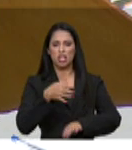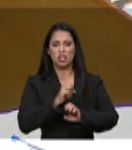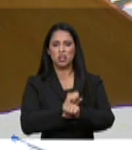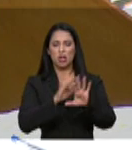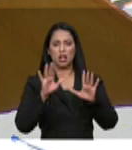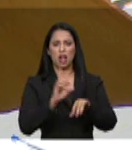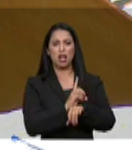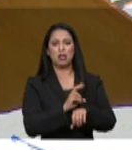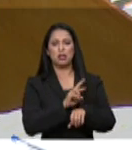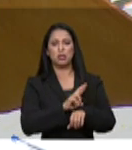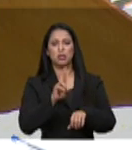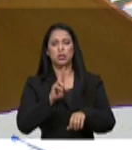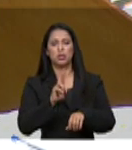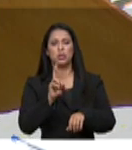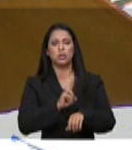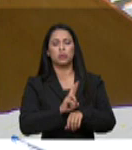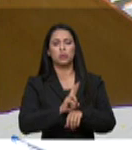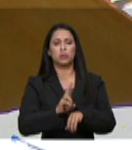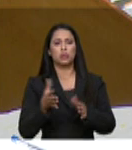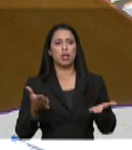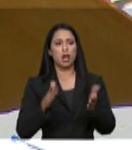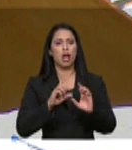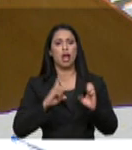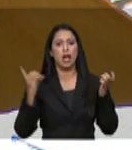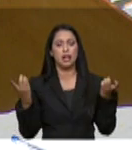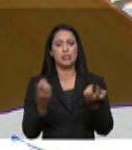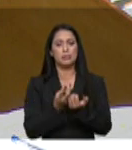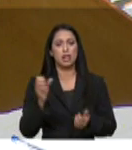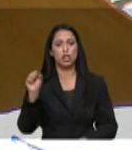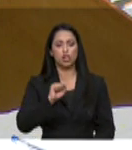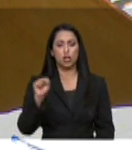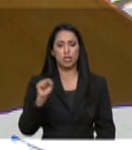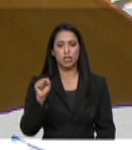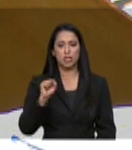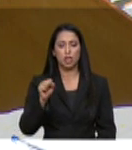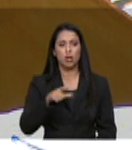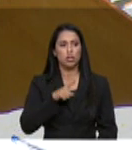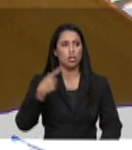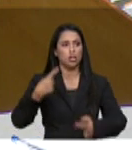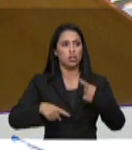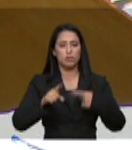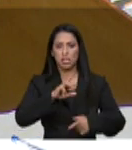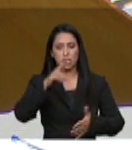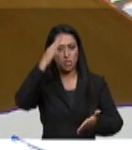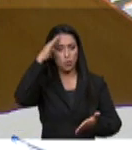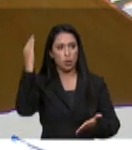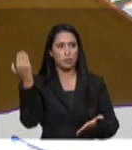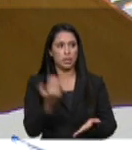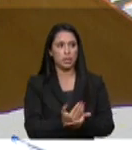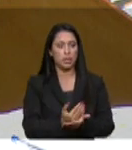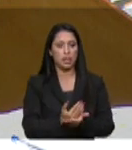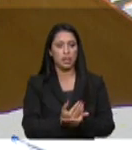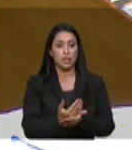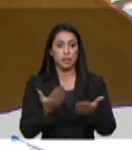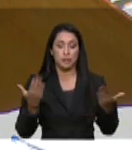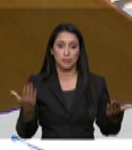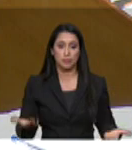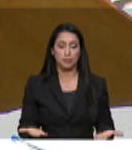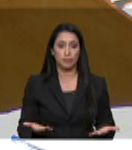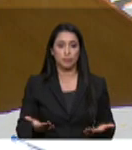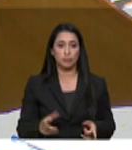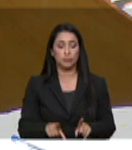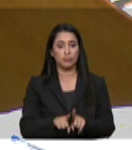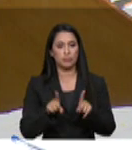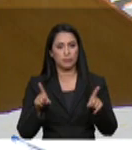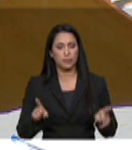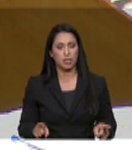o jurista Dr visgando que participou da assembleia nacional constituinte de 88 peça que vocês descubram no outro eu